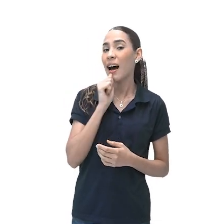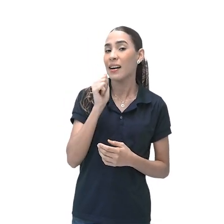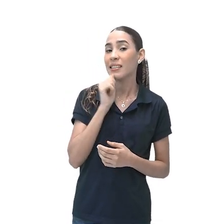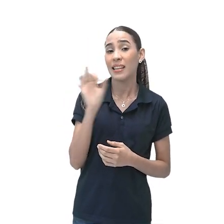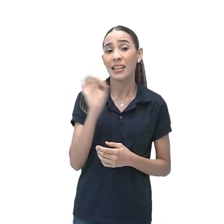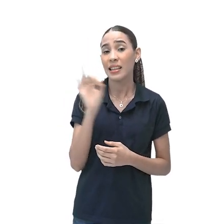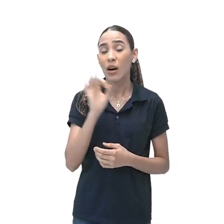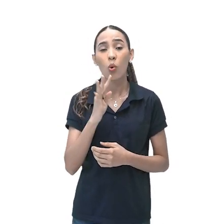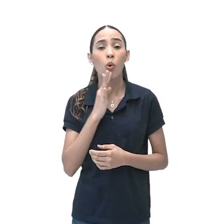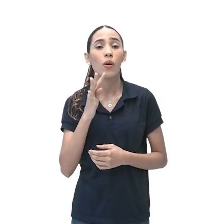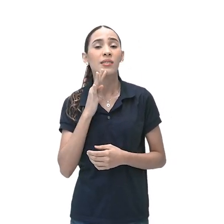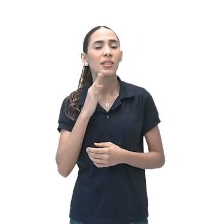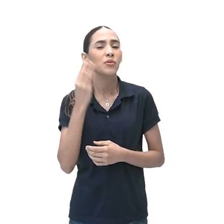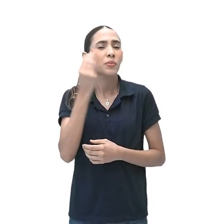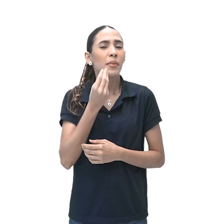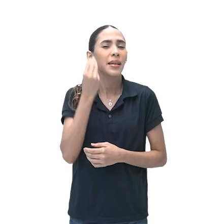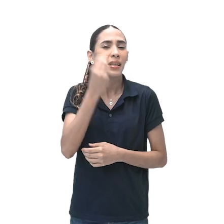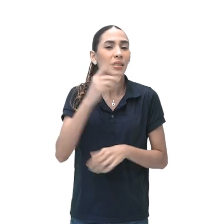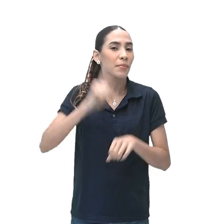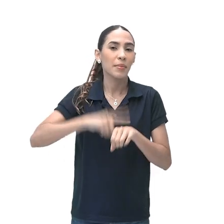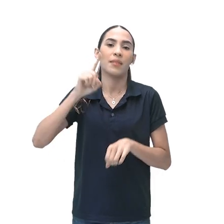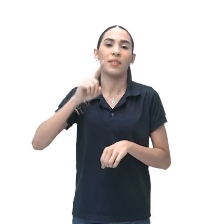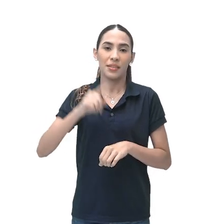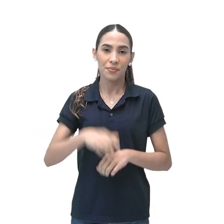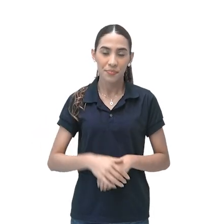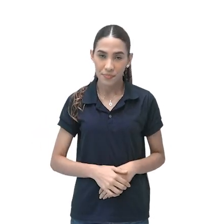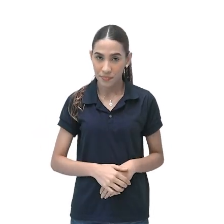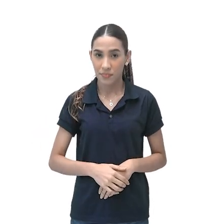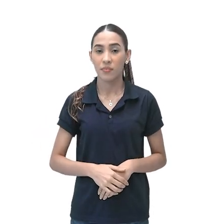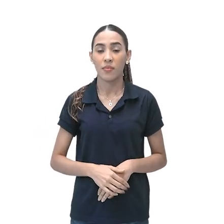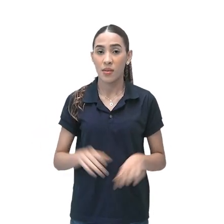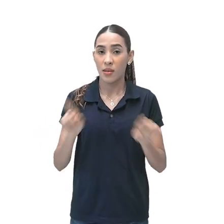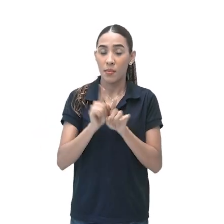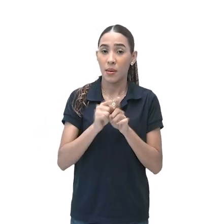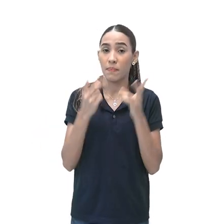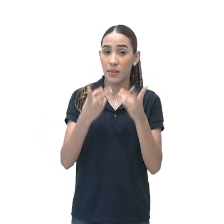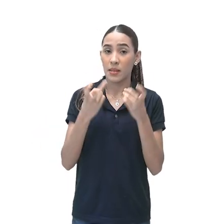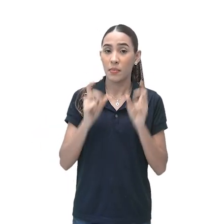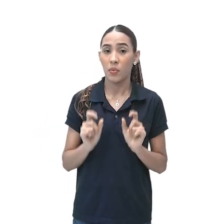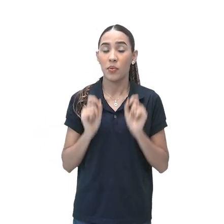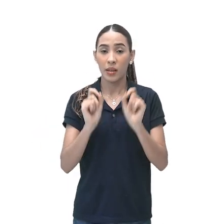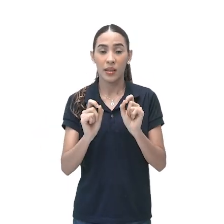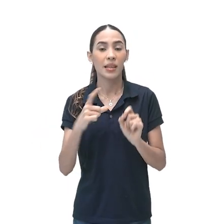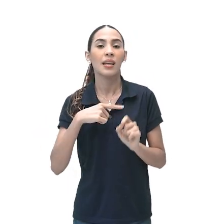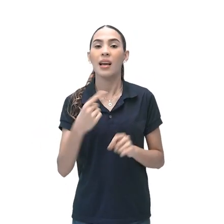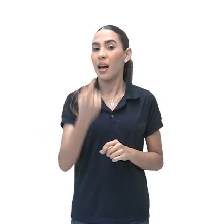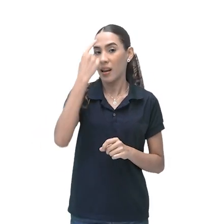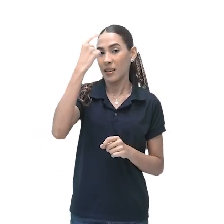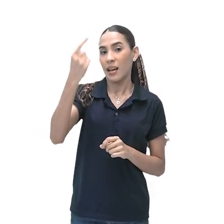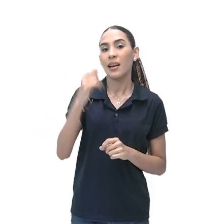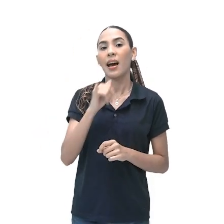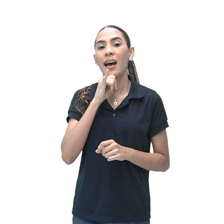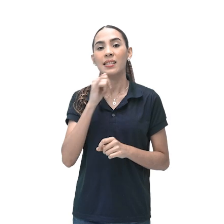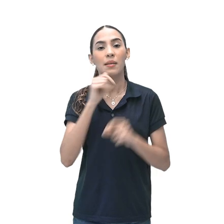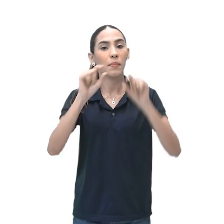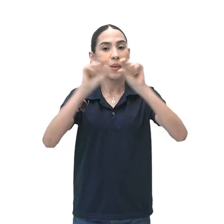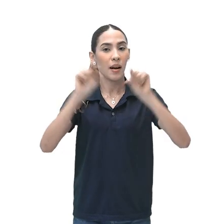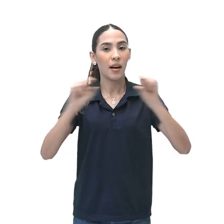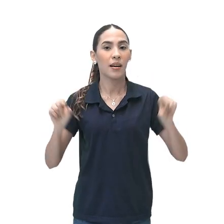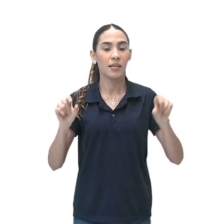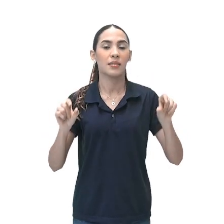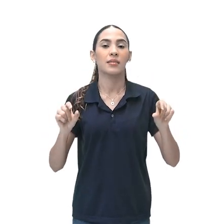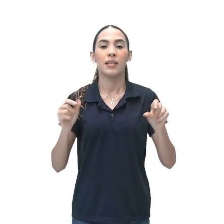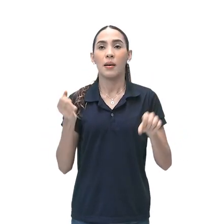está conhecendo e irá experimentar pela primeira vez. E observem que nós temos essa ideia nesses primeiros versos, um medo